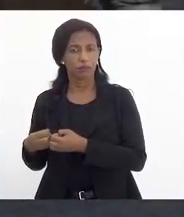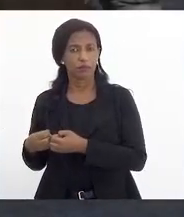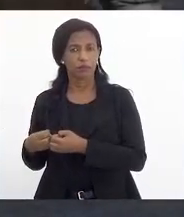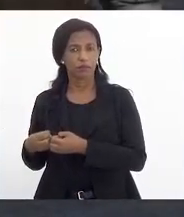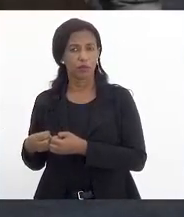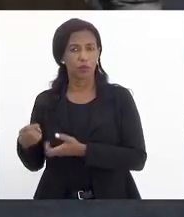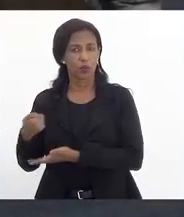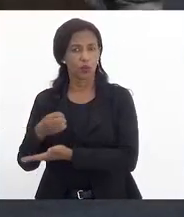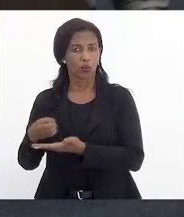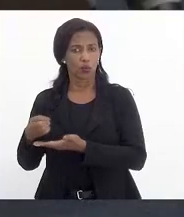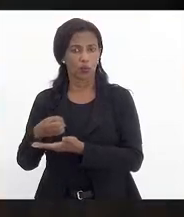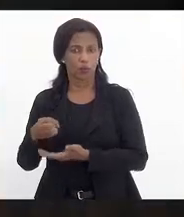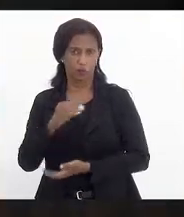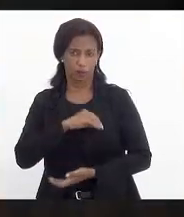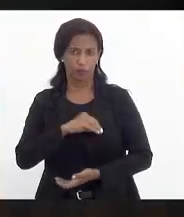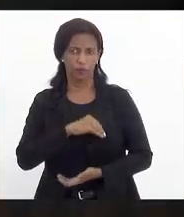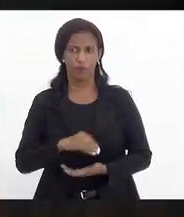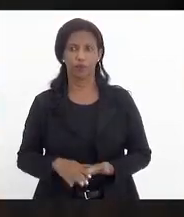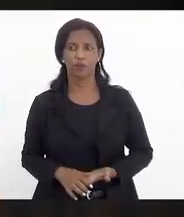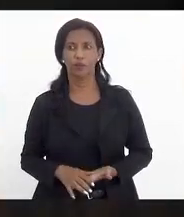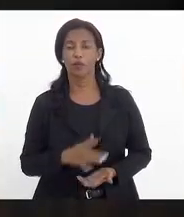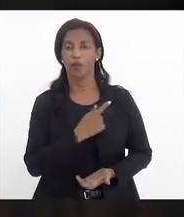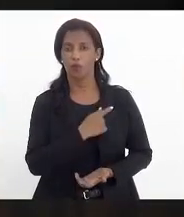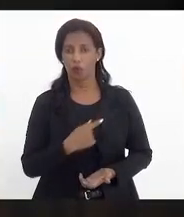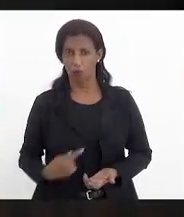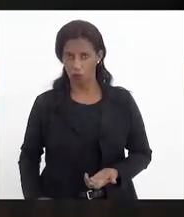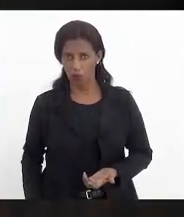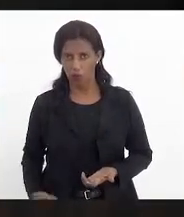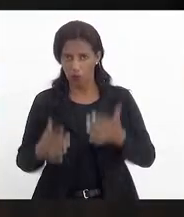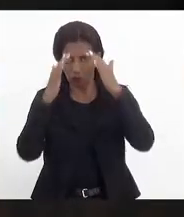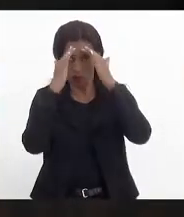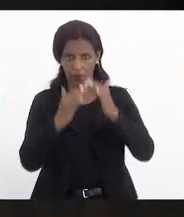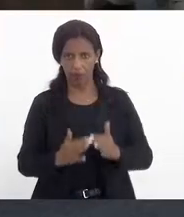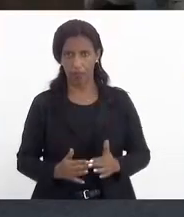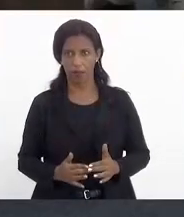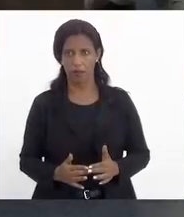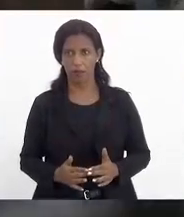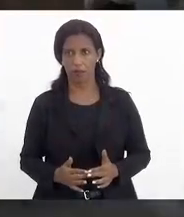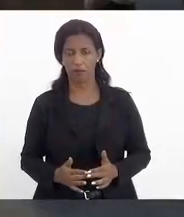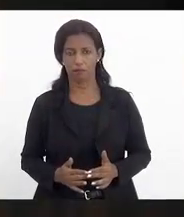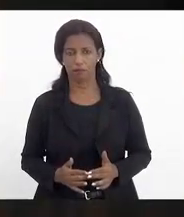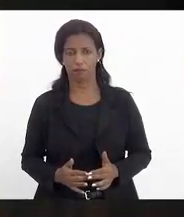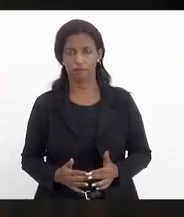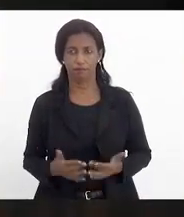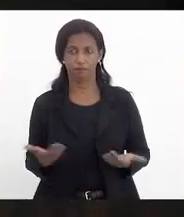do piso salarial. Eu sei, o governo do Estado cumpre o piso salarial? Atualmente, não.